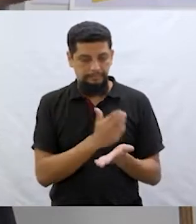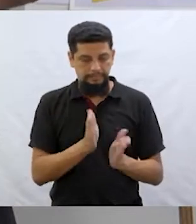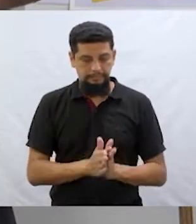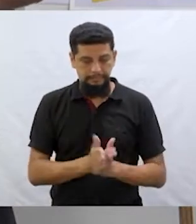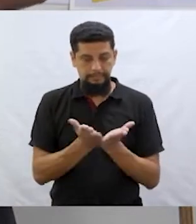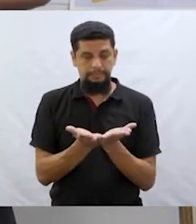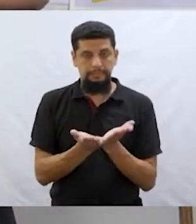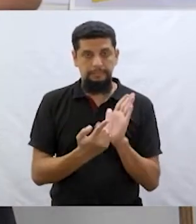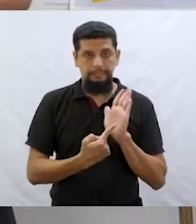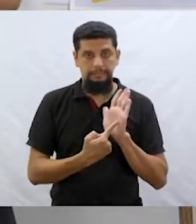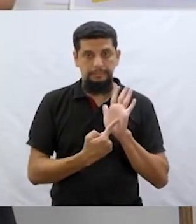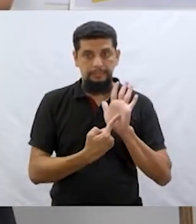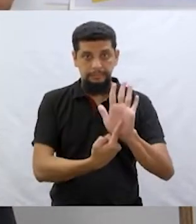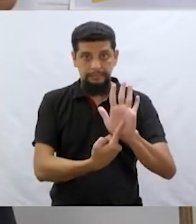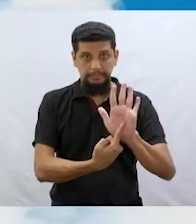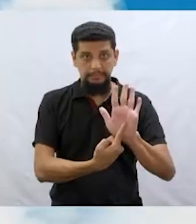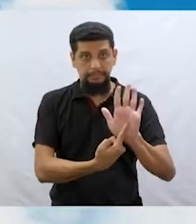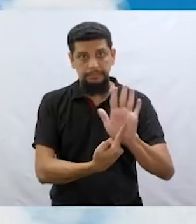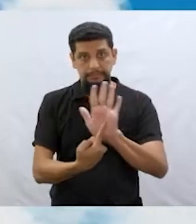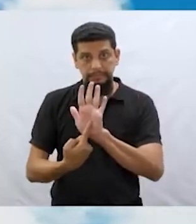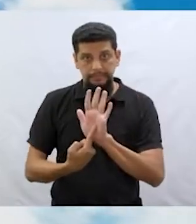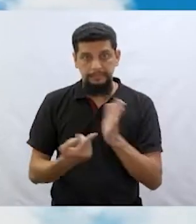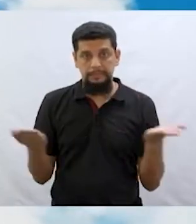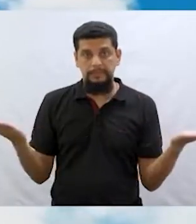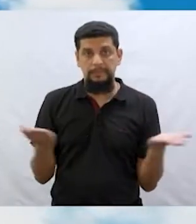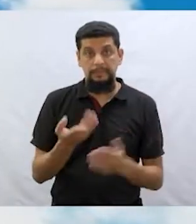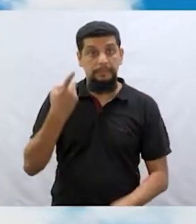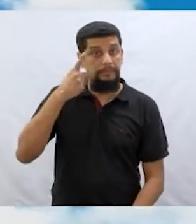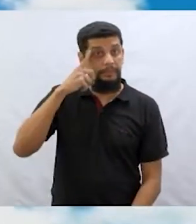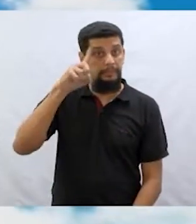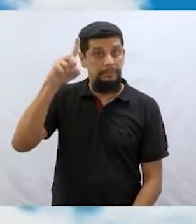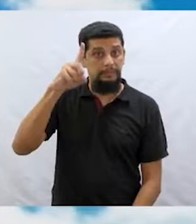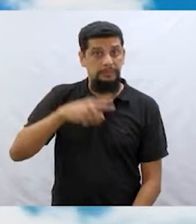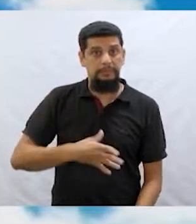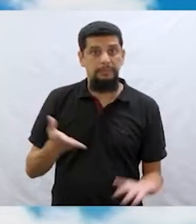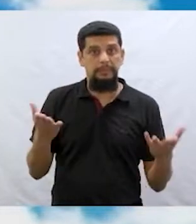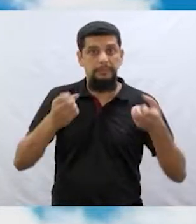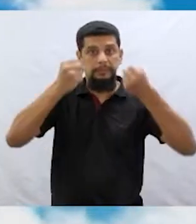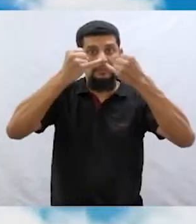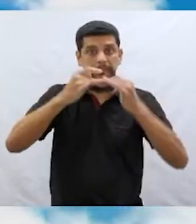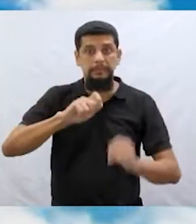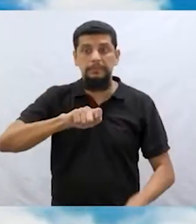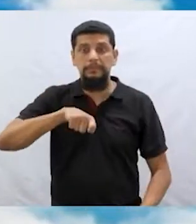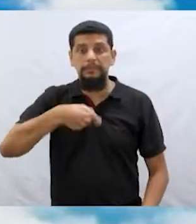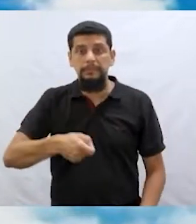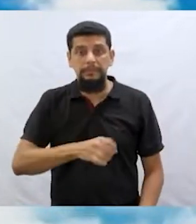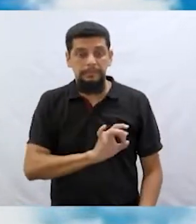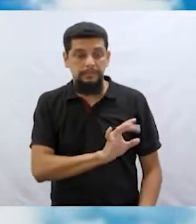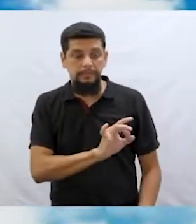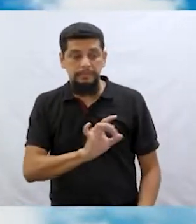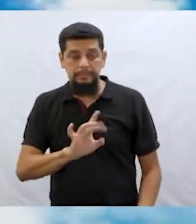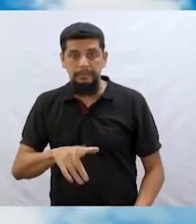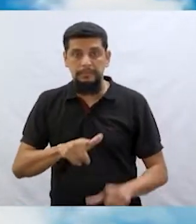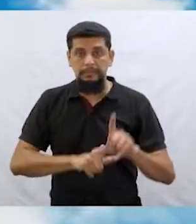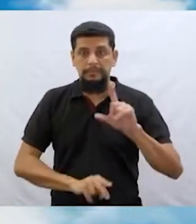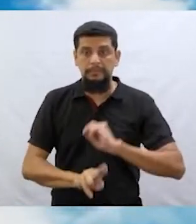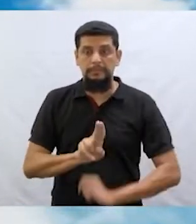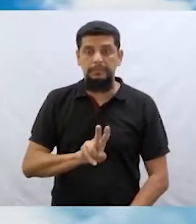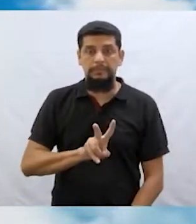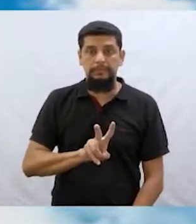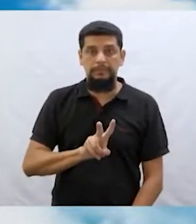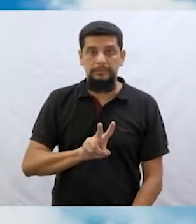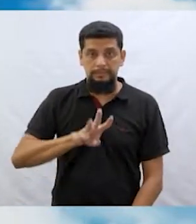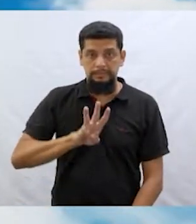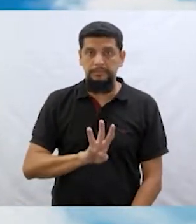gente? Olha só! Lá na tela ele está nos mostrando que hoje é dia de nós falarmos um pouquinho sobre essas letras, a letra